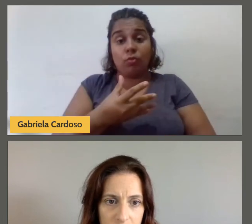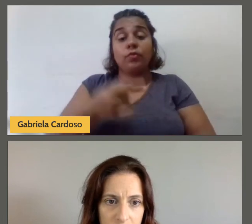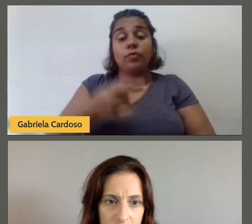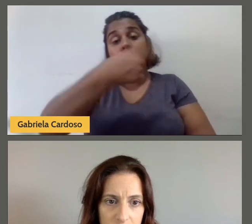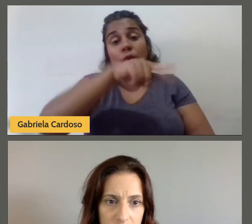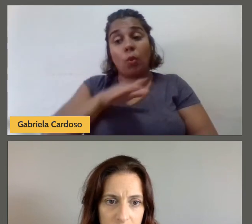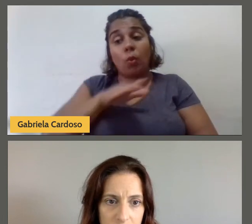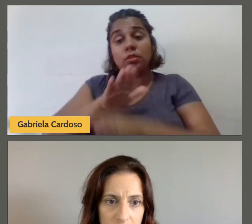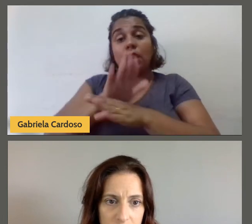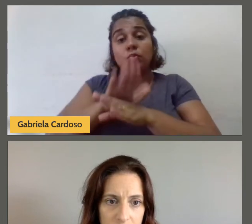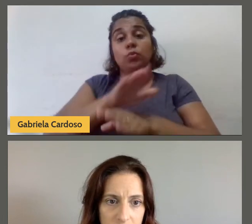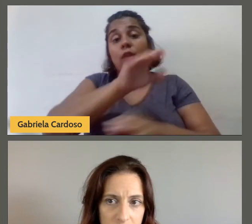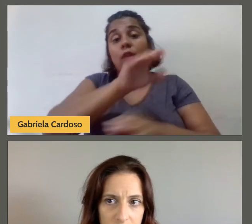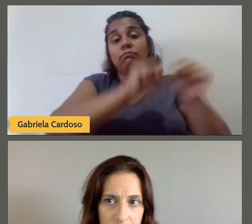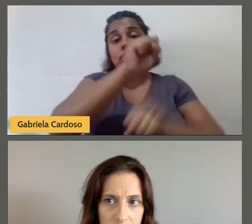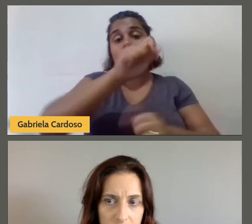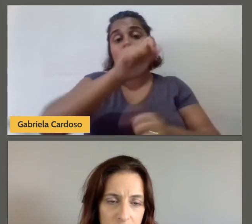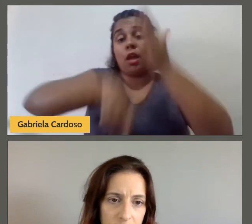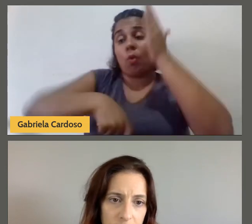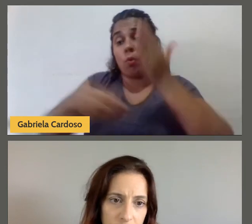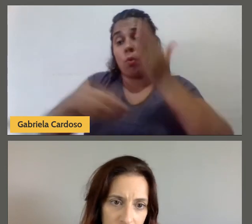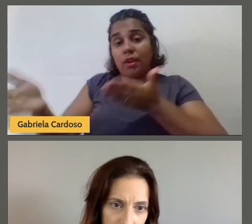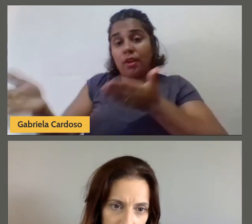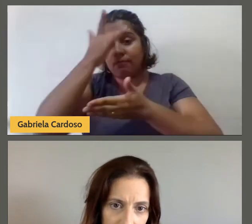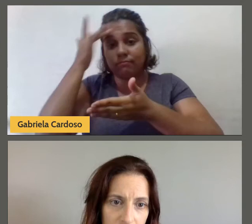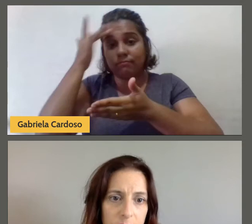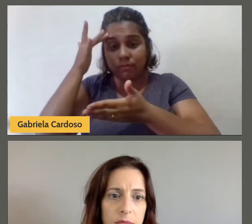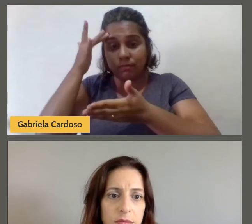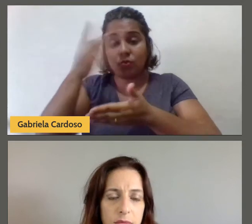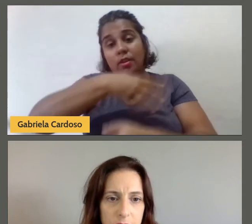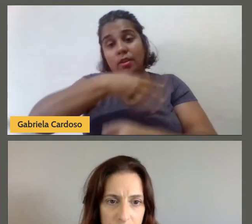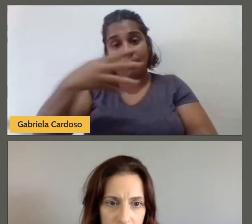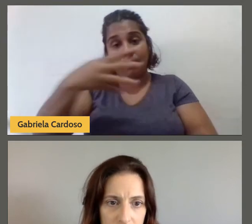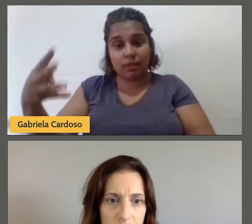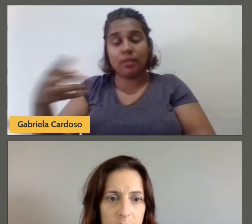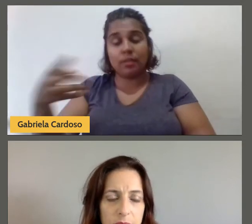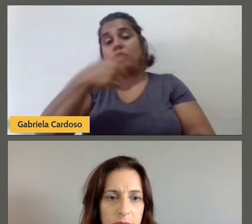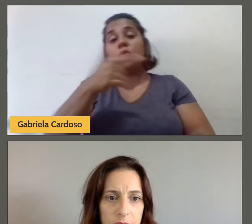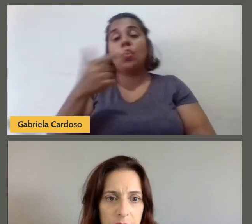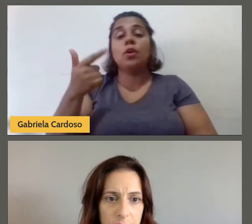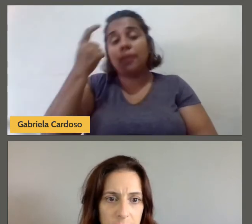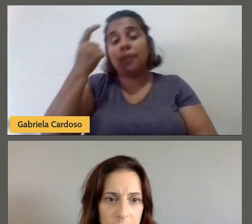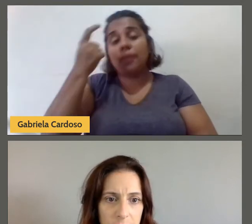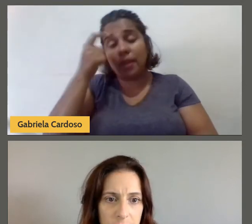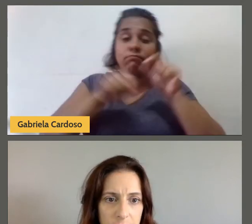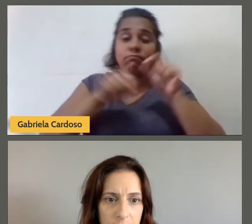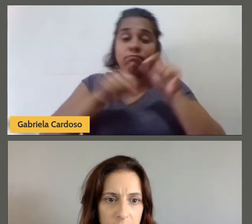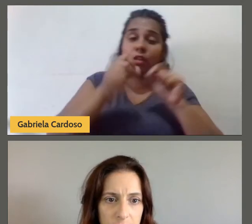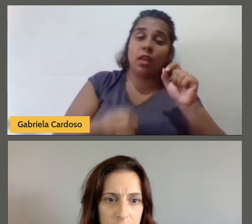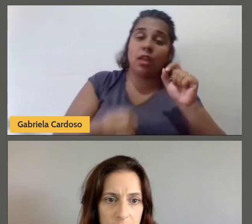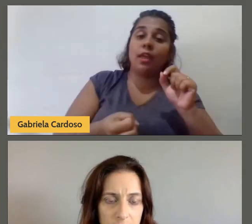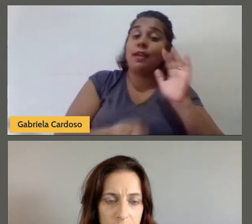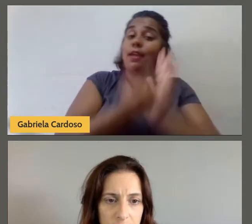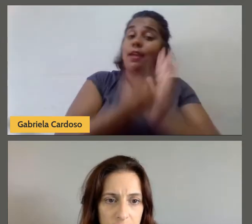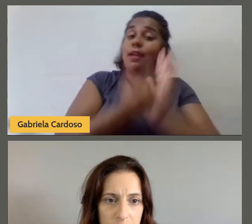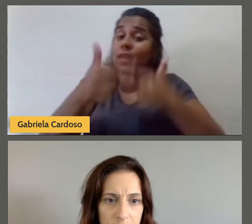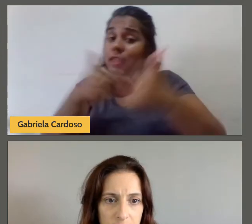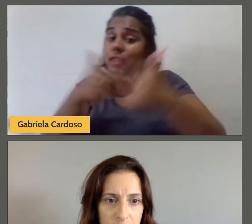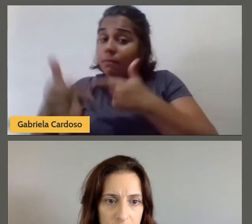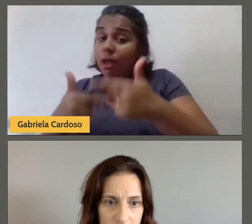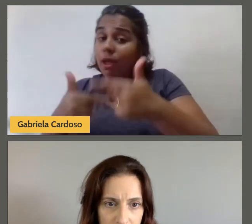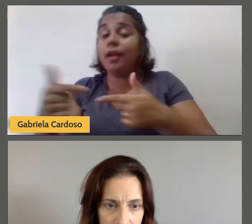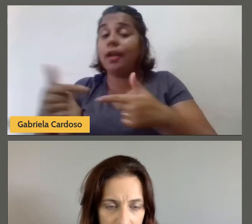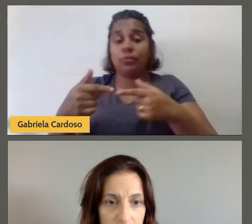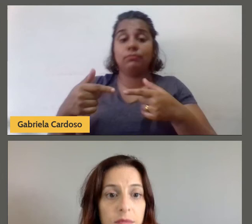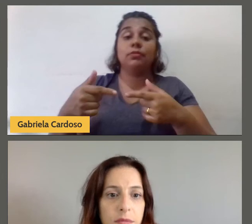imigrantes, fazer toda essa conexão para geração de emprego, geração de renda. Então, quanto mais em rede a gente